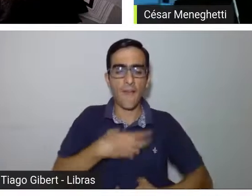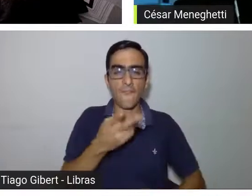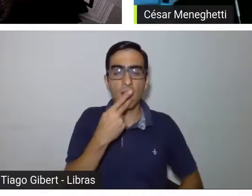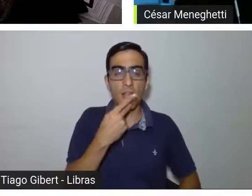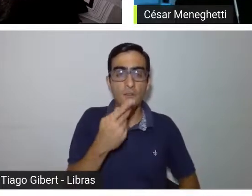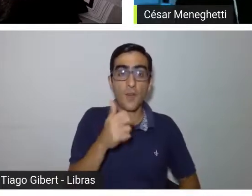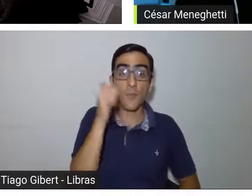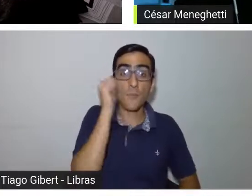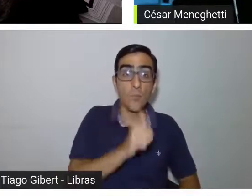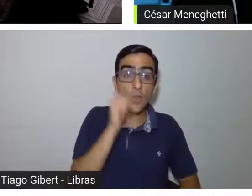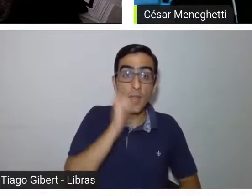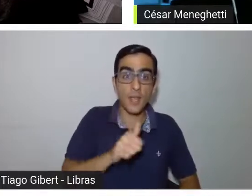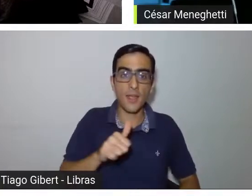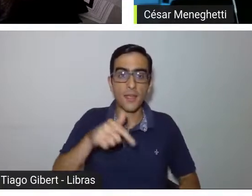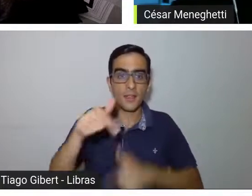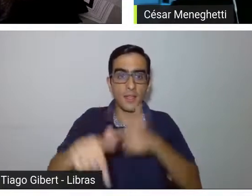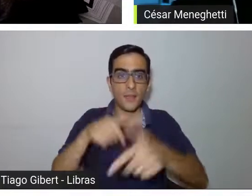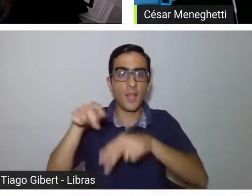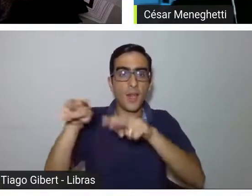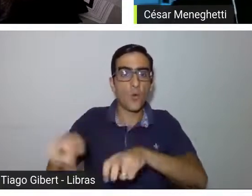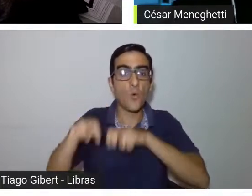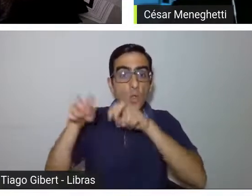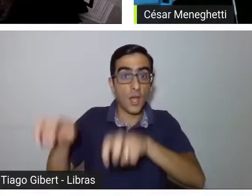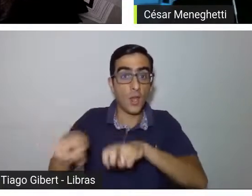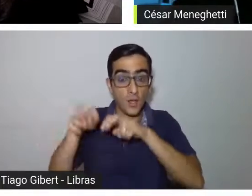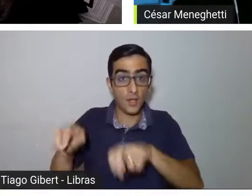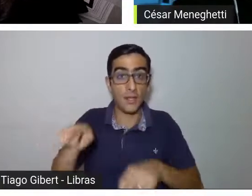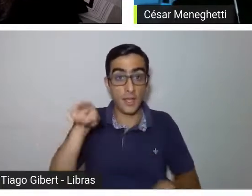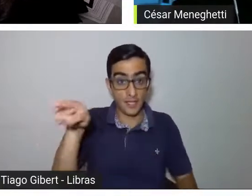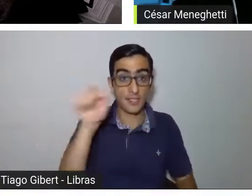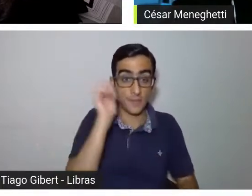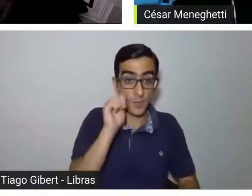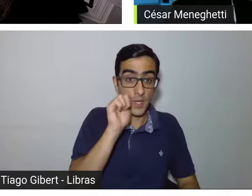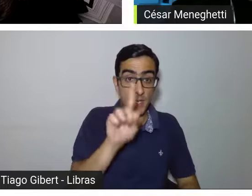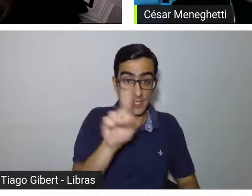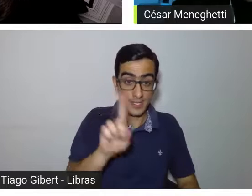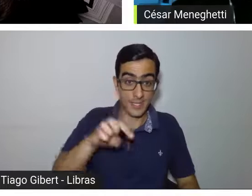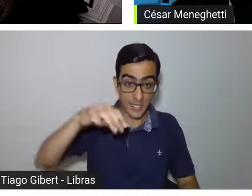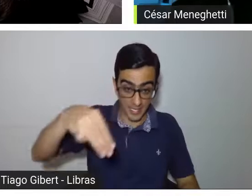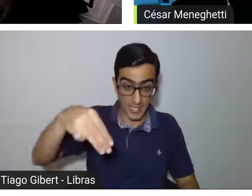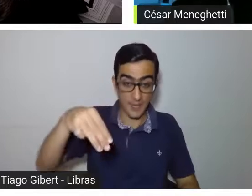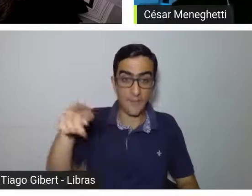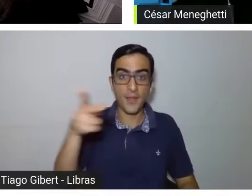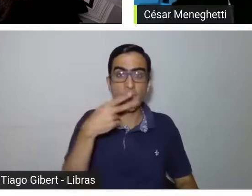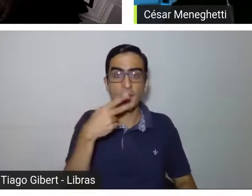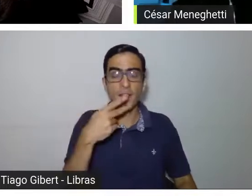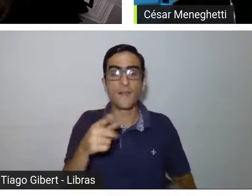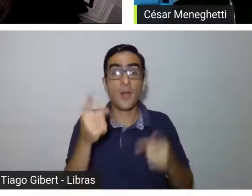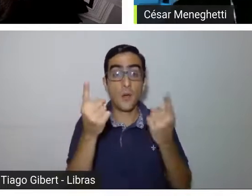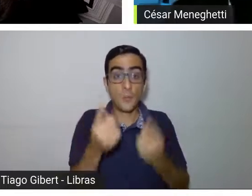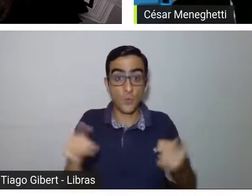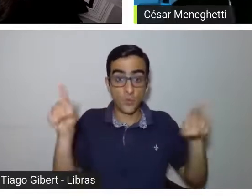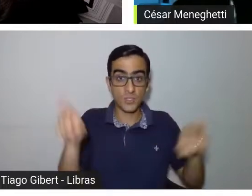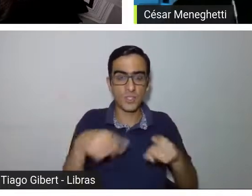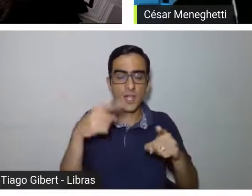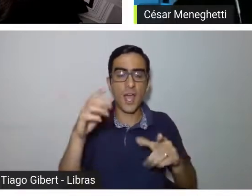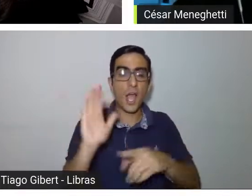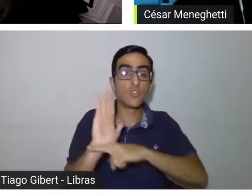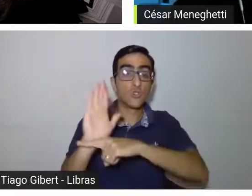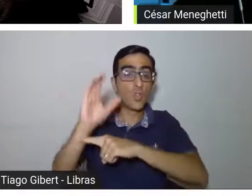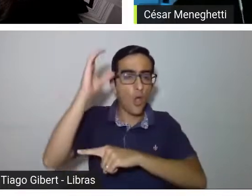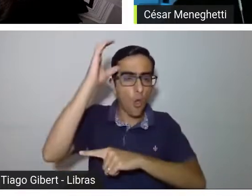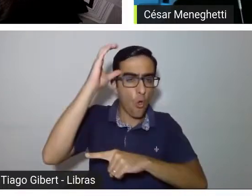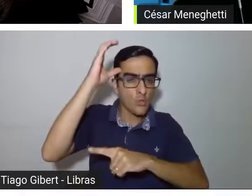mulher rural. E essa Zara Moussa falava que a música dela conscientiza muito mais